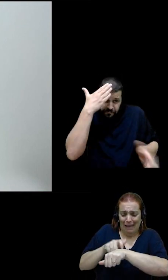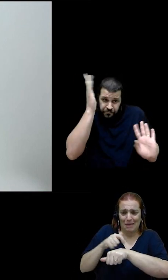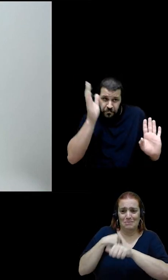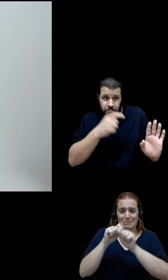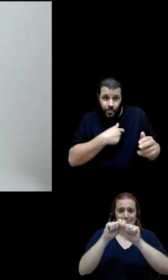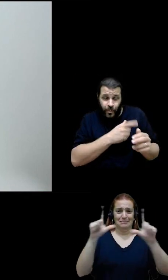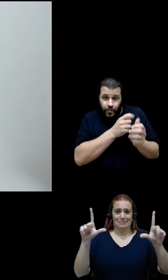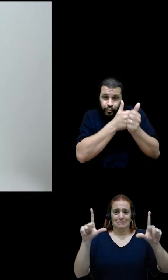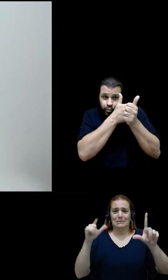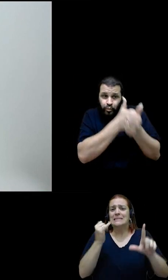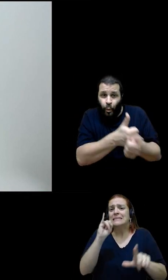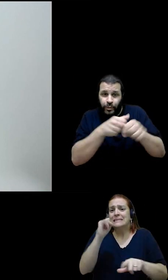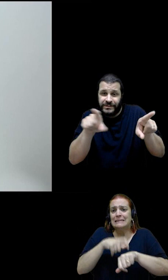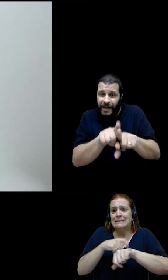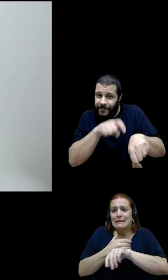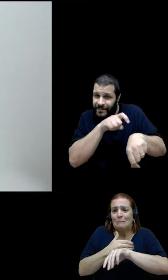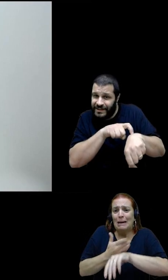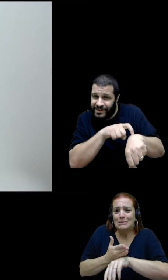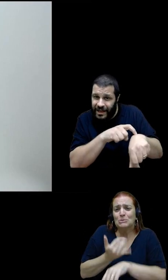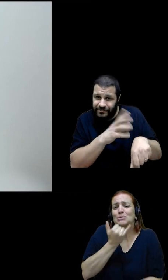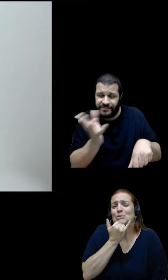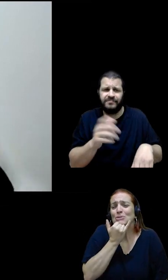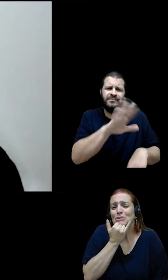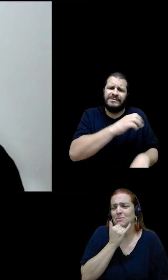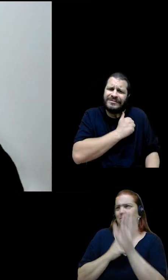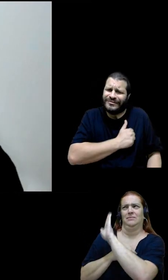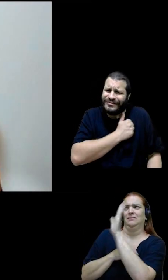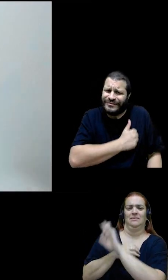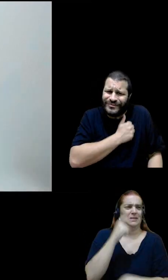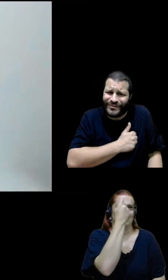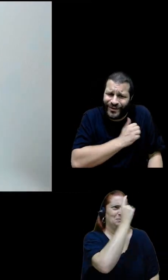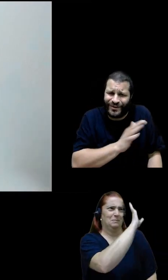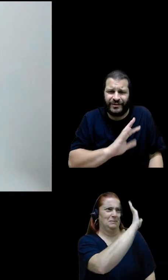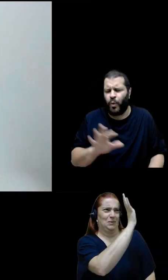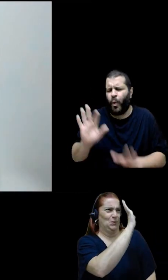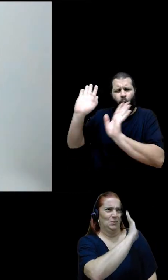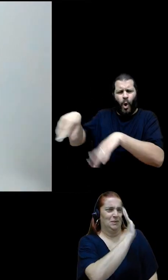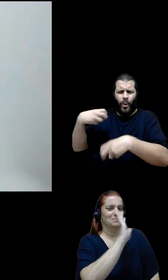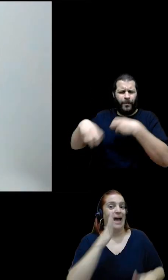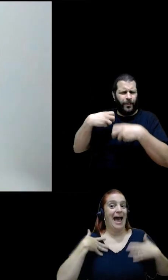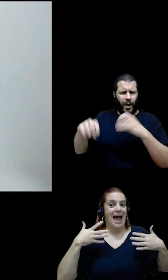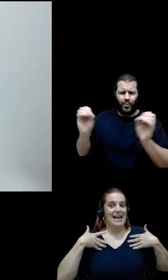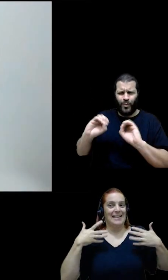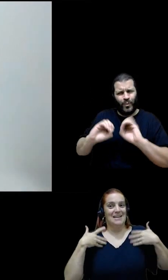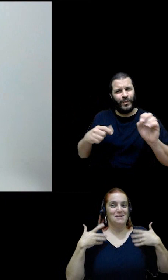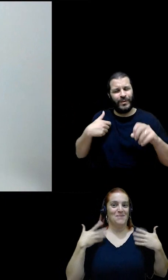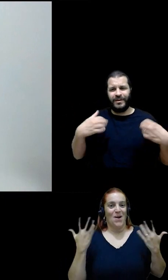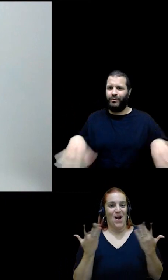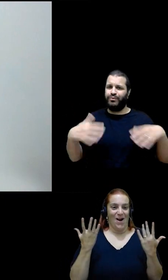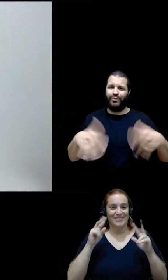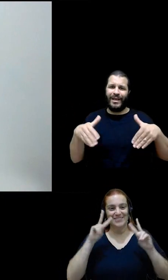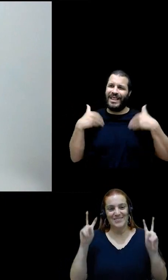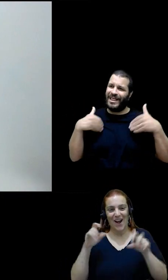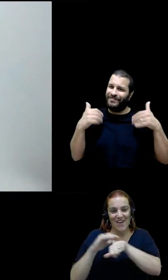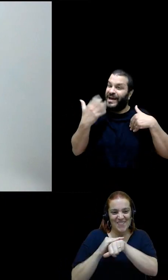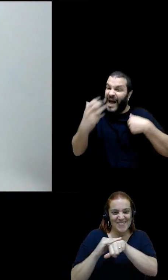tempo. Se eu passei, me desculpem. Tudo bem, faz parte. É o primeiro para animar o nosso Fale, que eu acho